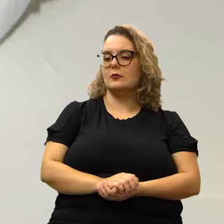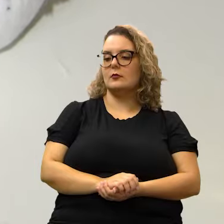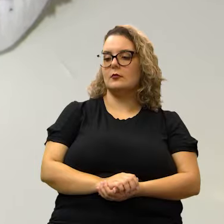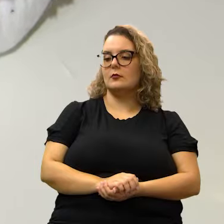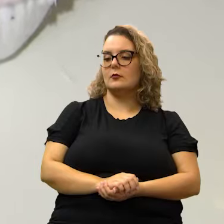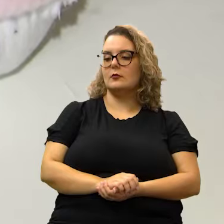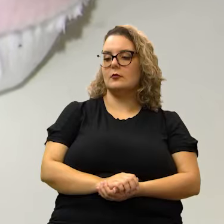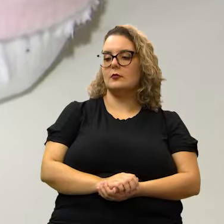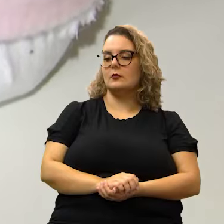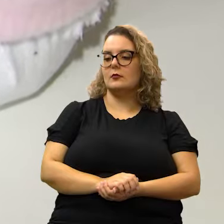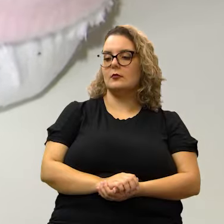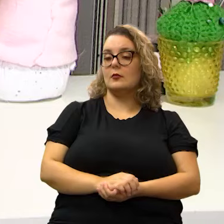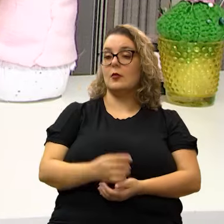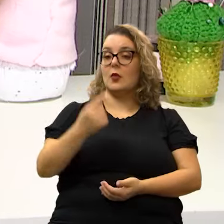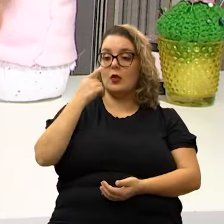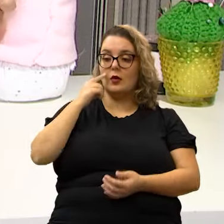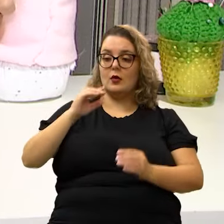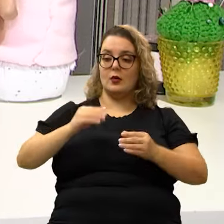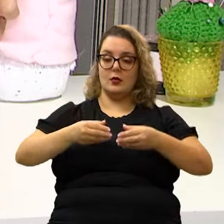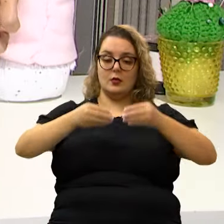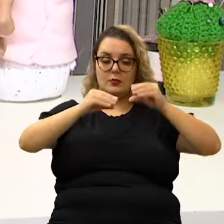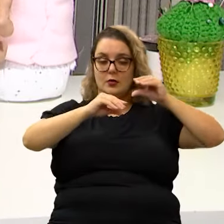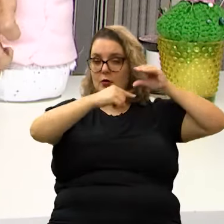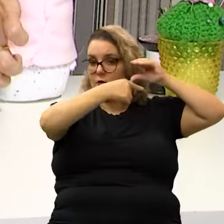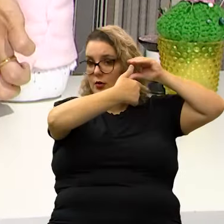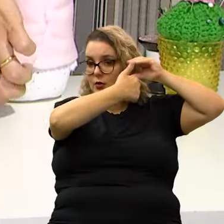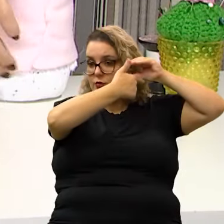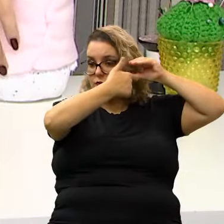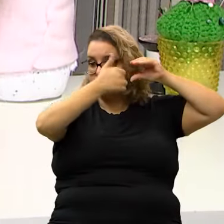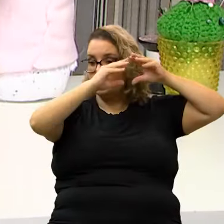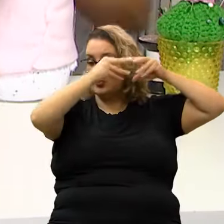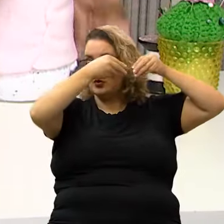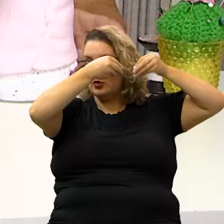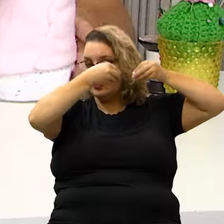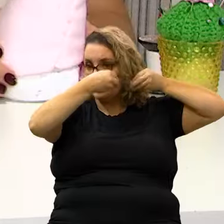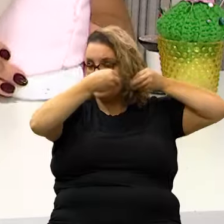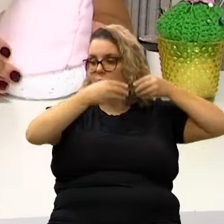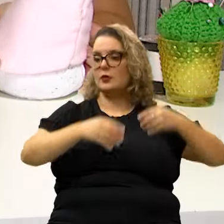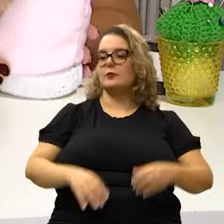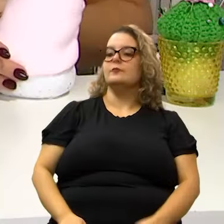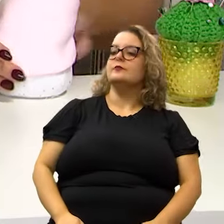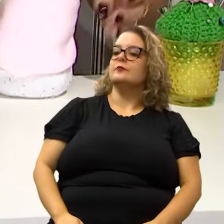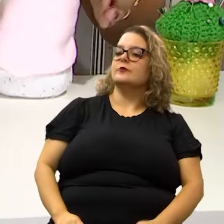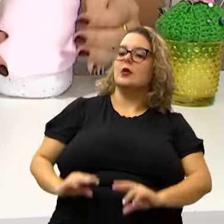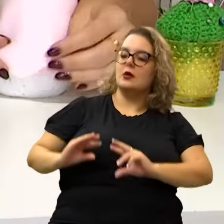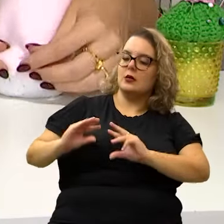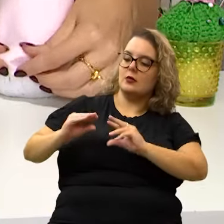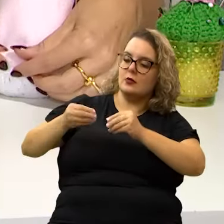Olha lá, ela subiu a dobra, agora ela vai posicionar em cima. Sempre fazendo a viradinha.